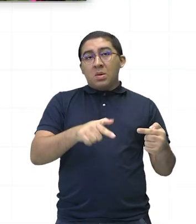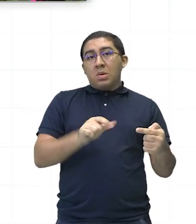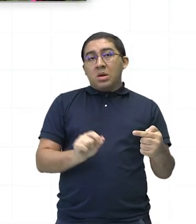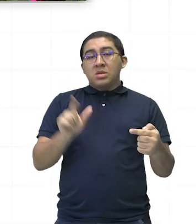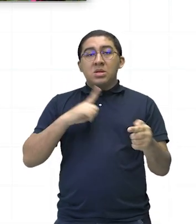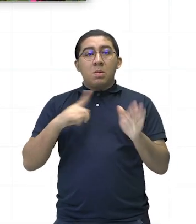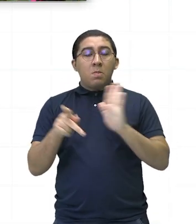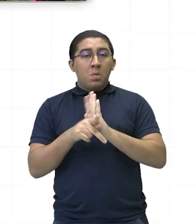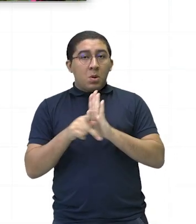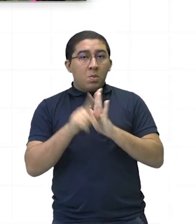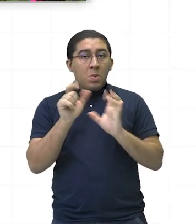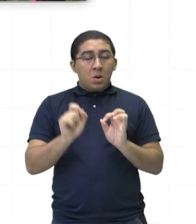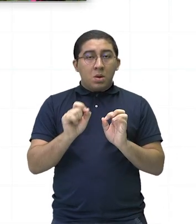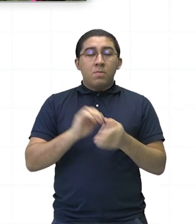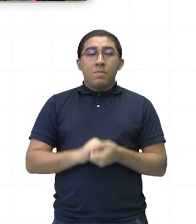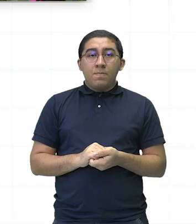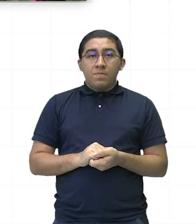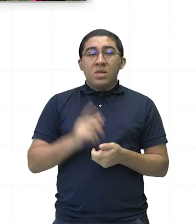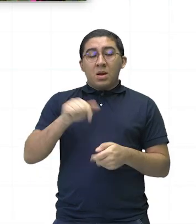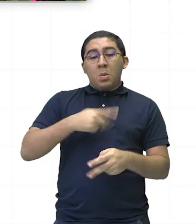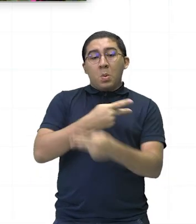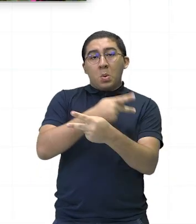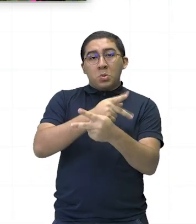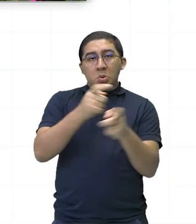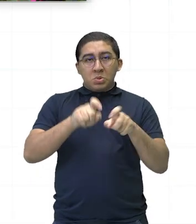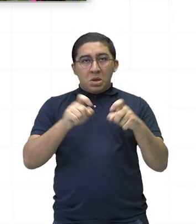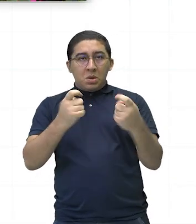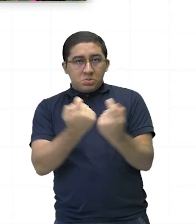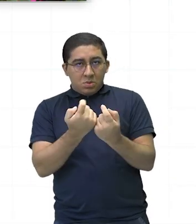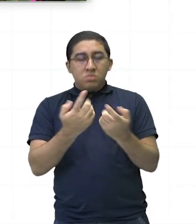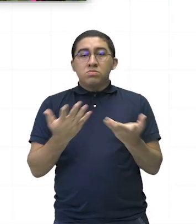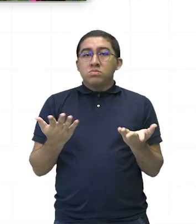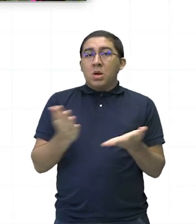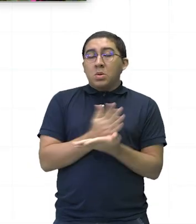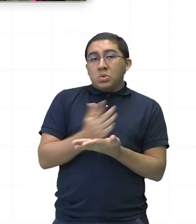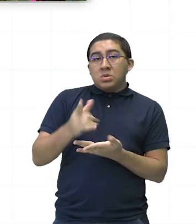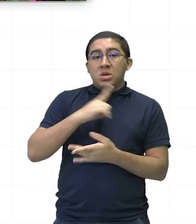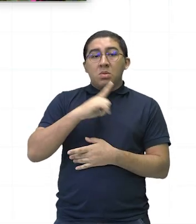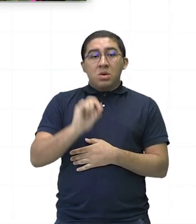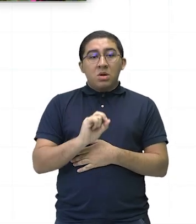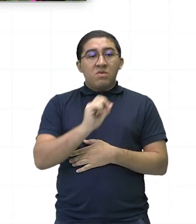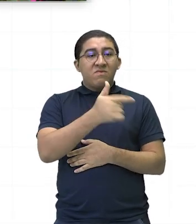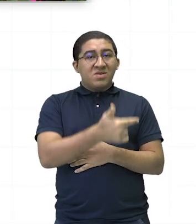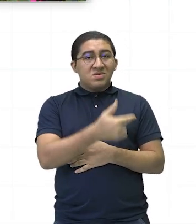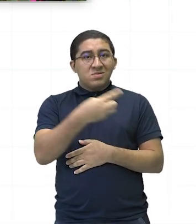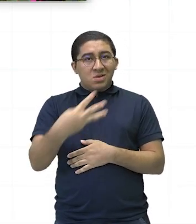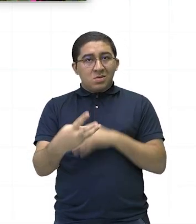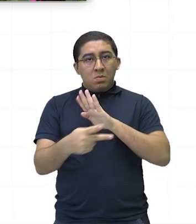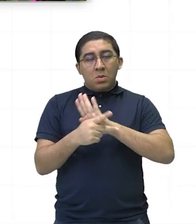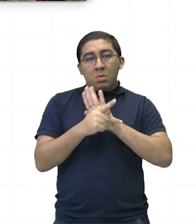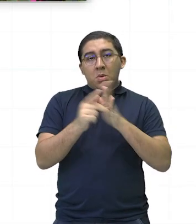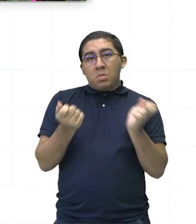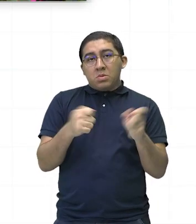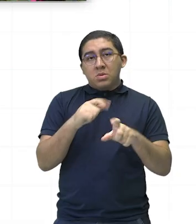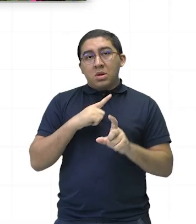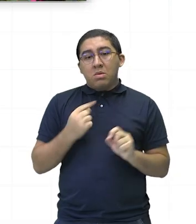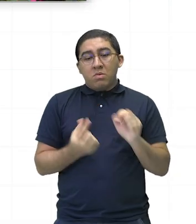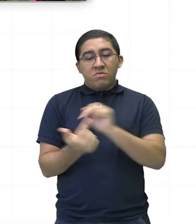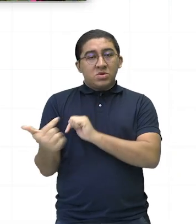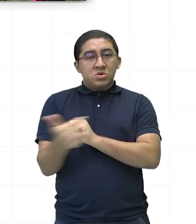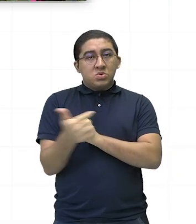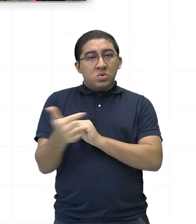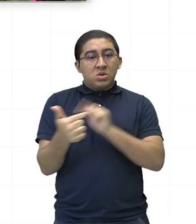cromossomo sexual. Ao todo, então, nós temos 23 pares de cromossomos, sendo 22